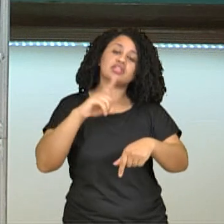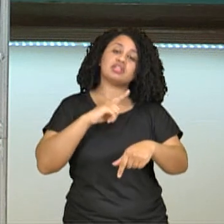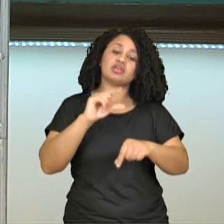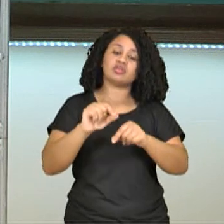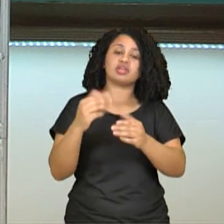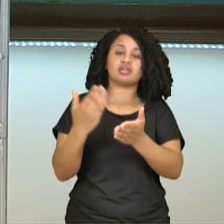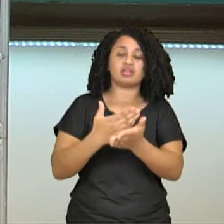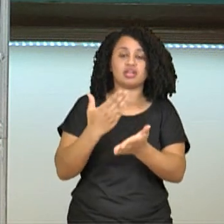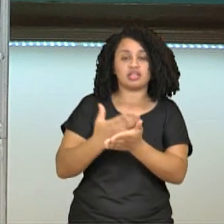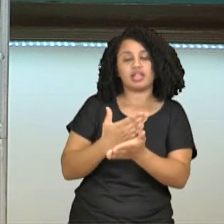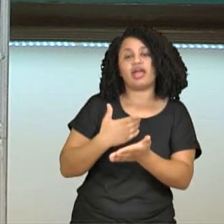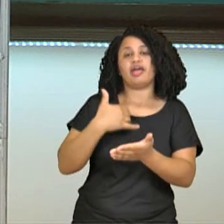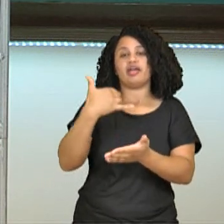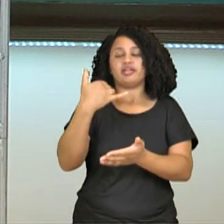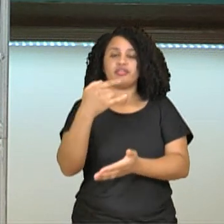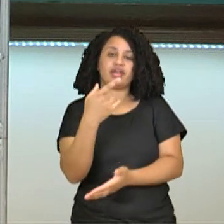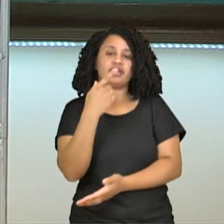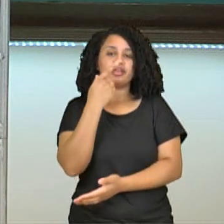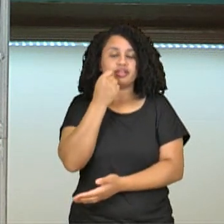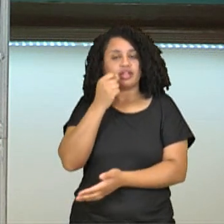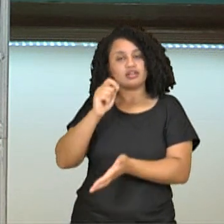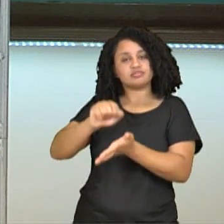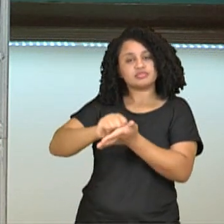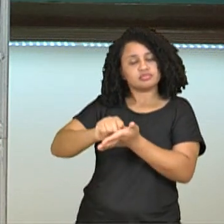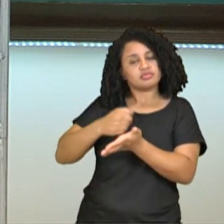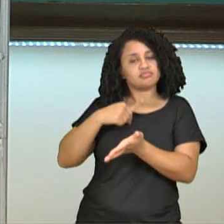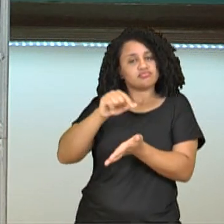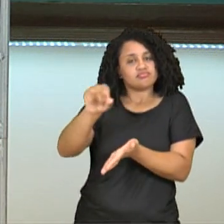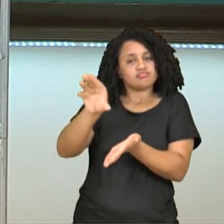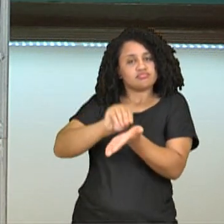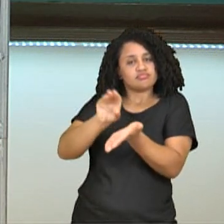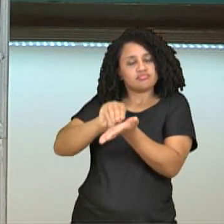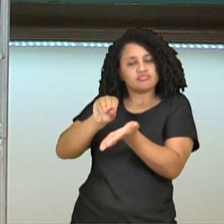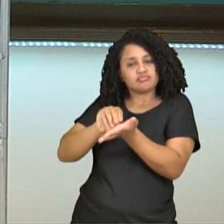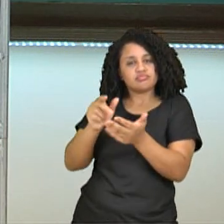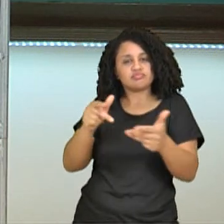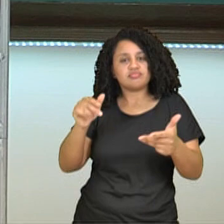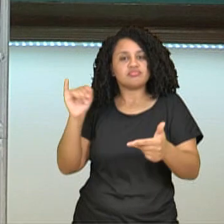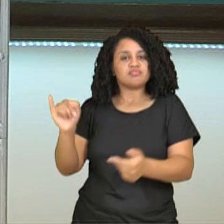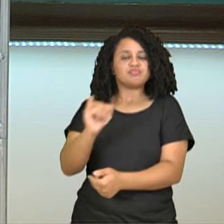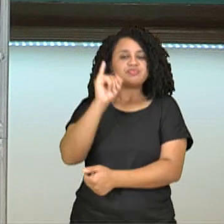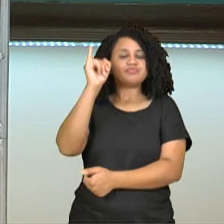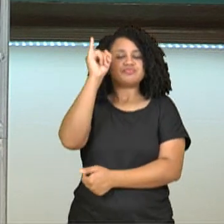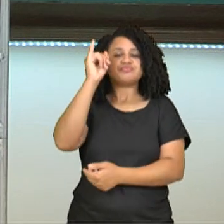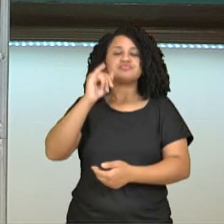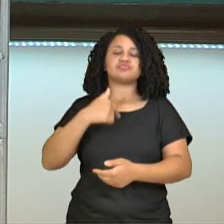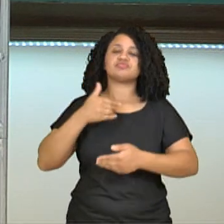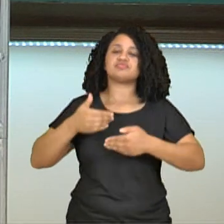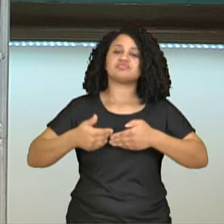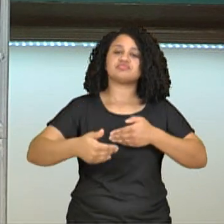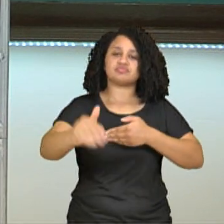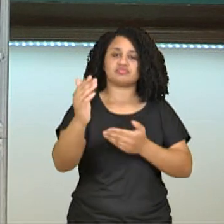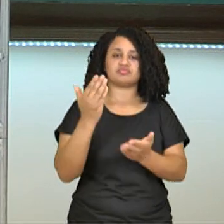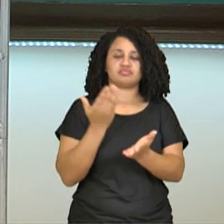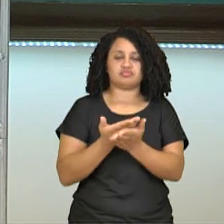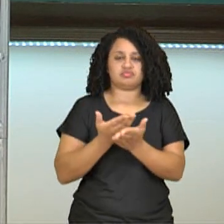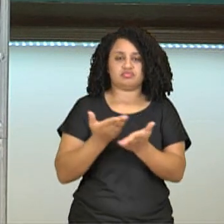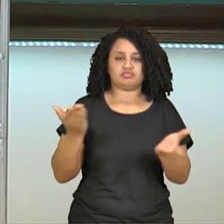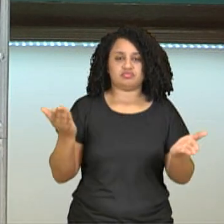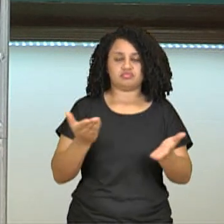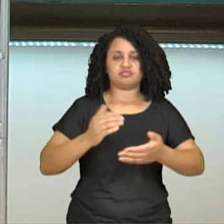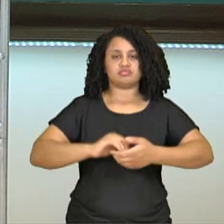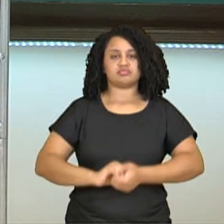caneta, lápis e borracha para realizar as anotações que serão de fundamental importância ao longo da nossa aula de